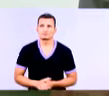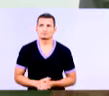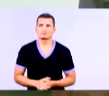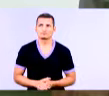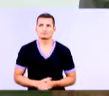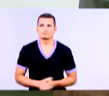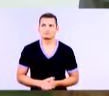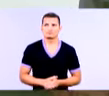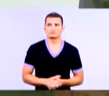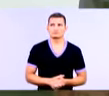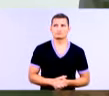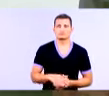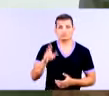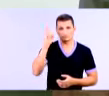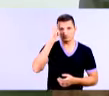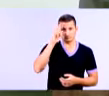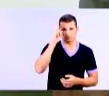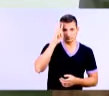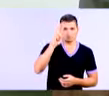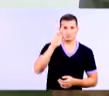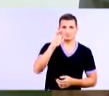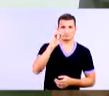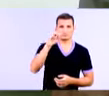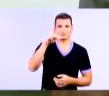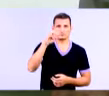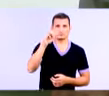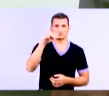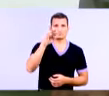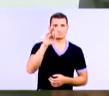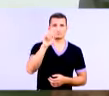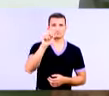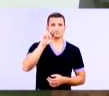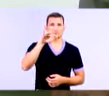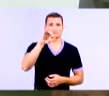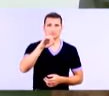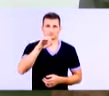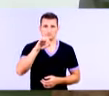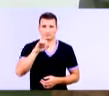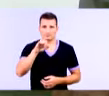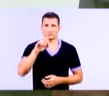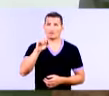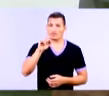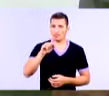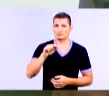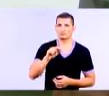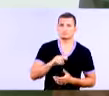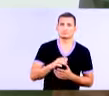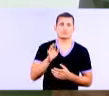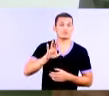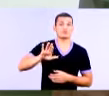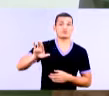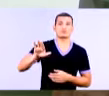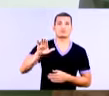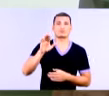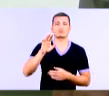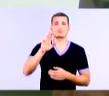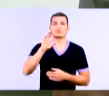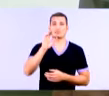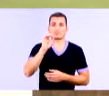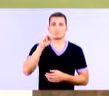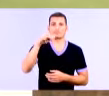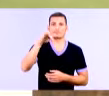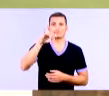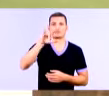comentários, eles são, digamos, ignorados pelo compilador na hora de gerar o código. Então os comentários